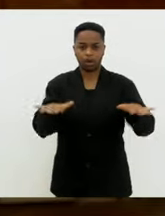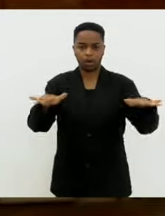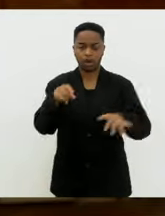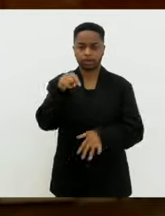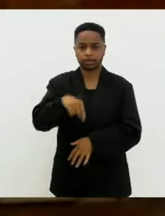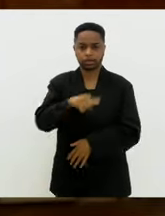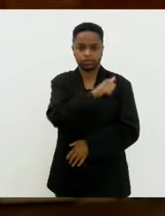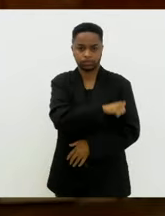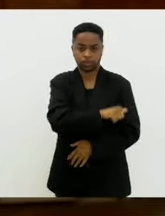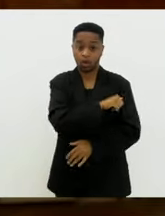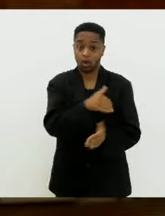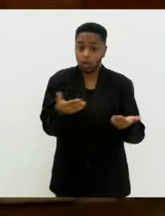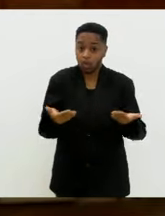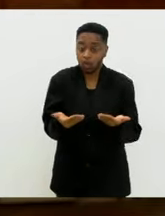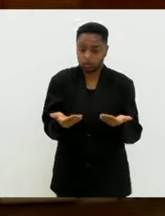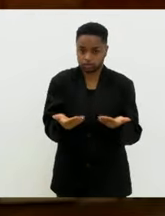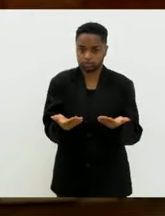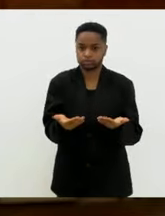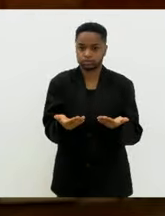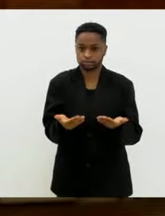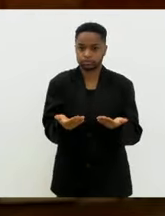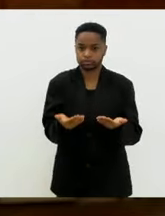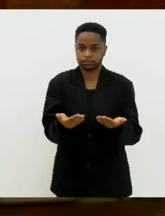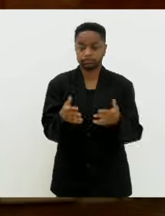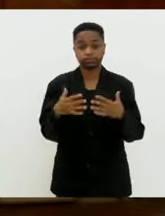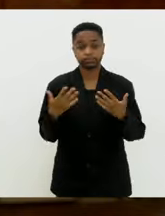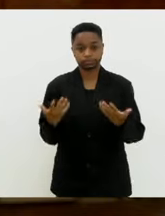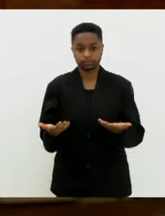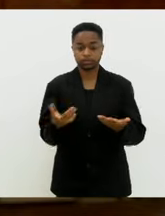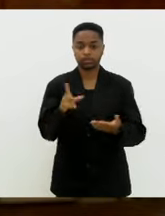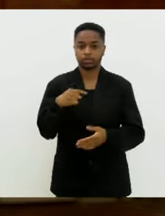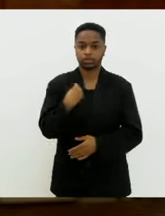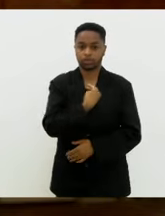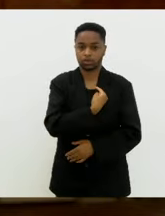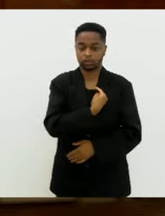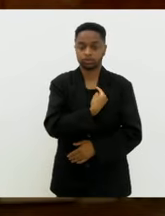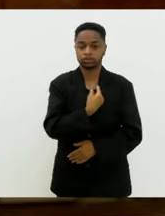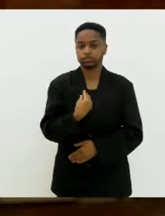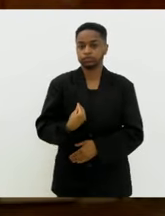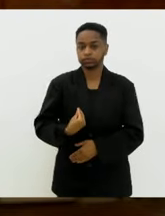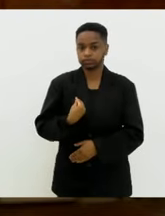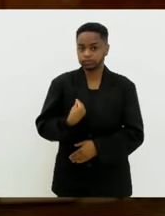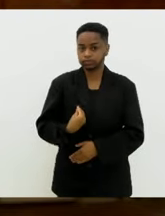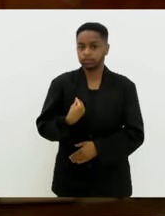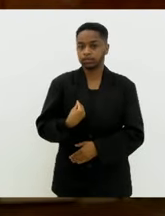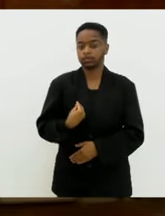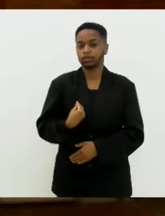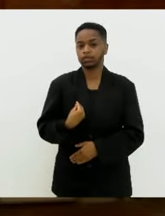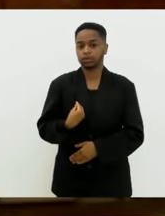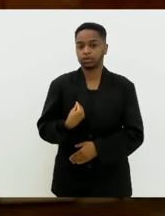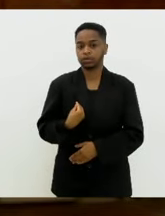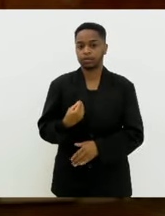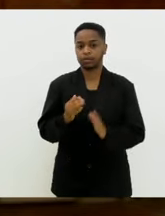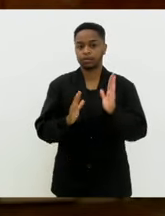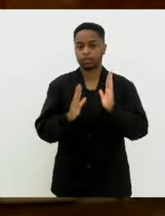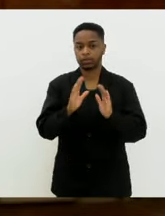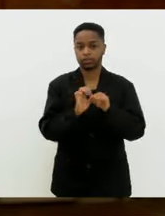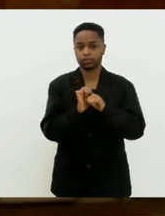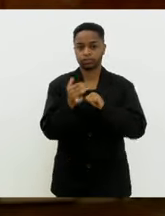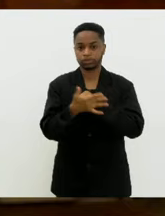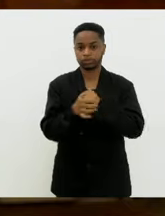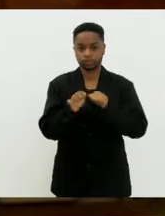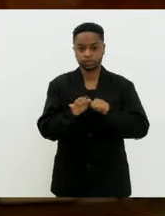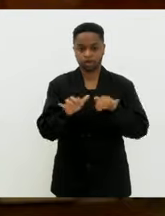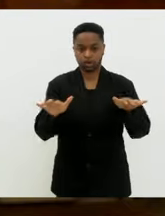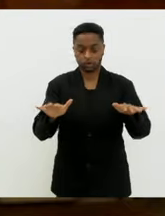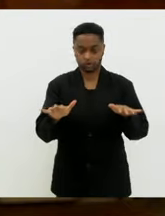Janeiro hoje. Então, nós que vivemos a epidemia da Covid-19, que desafiou